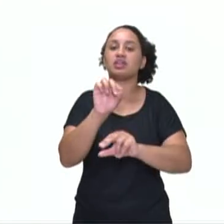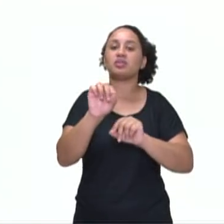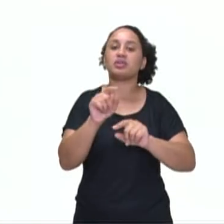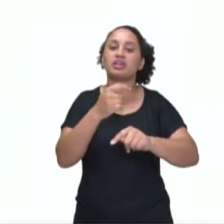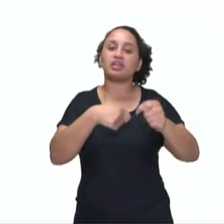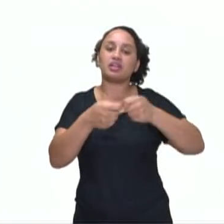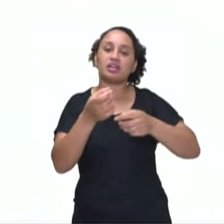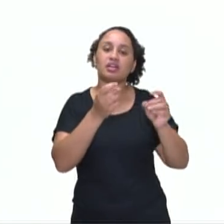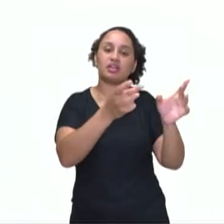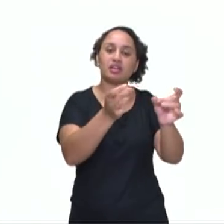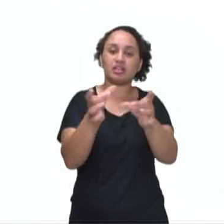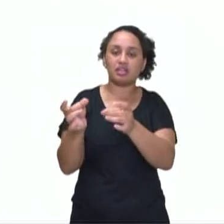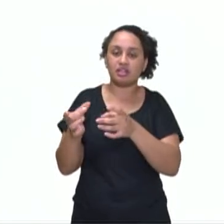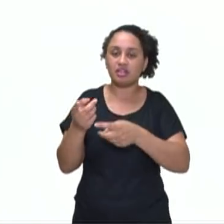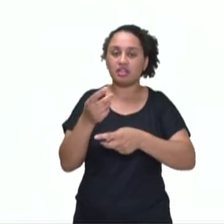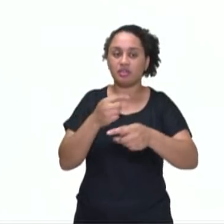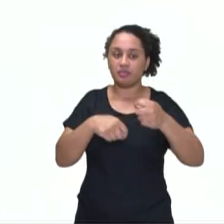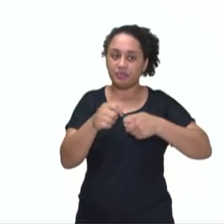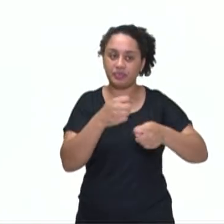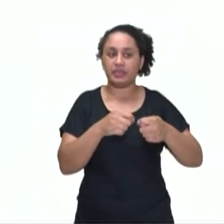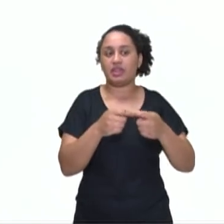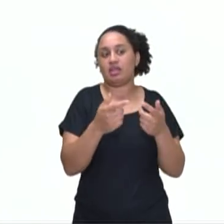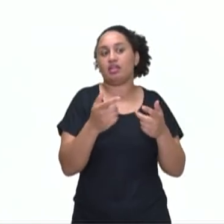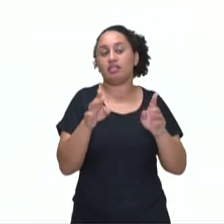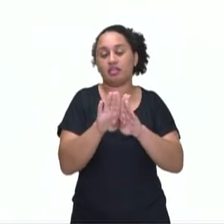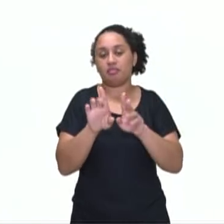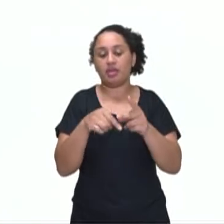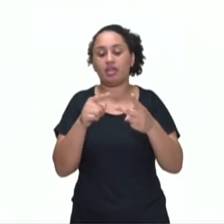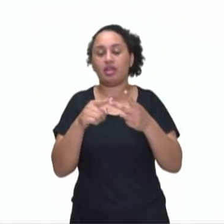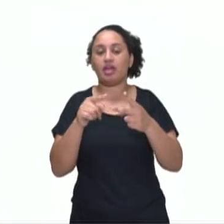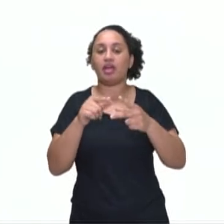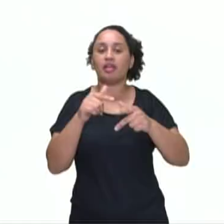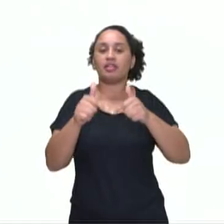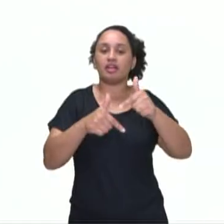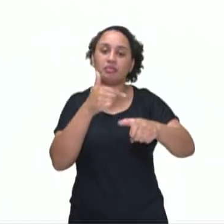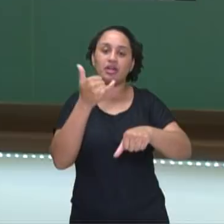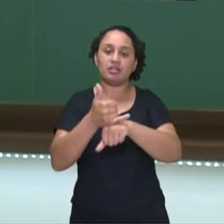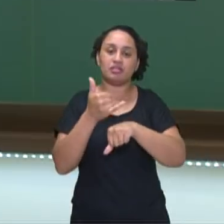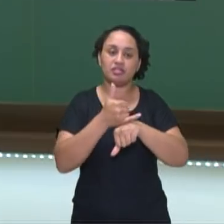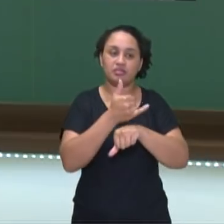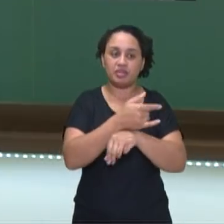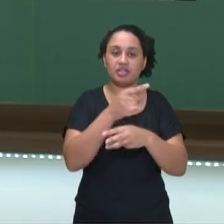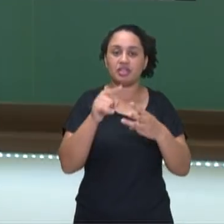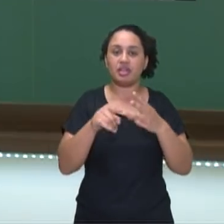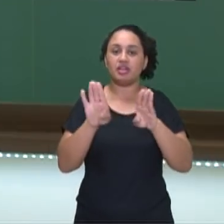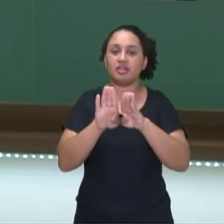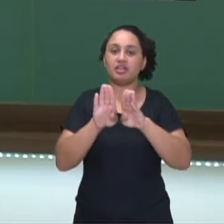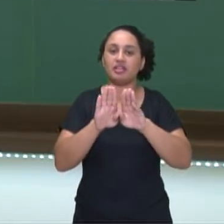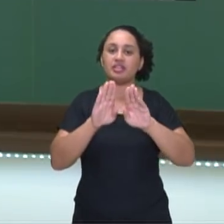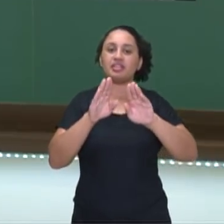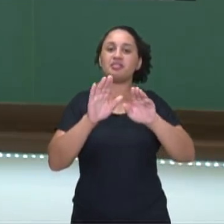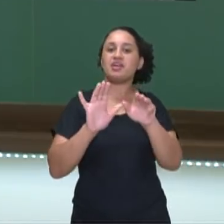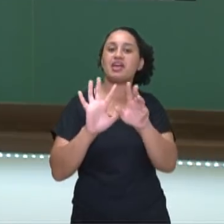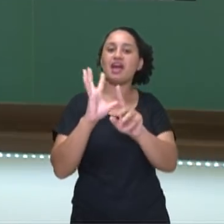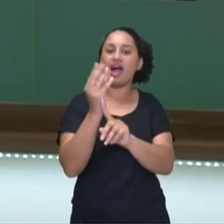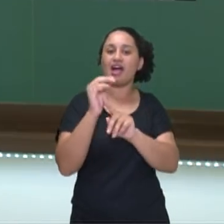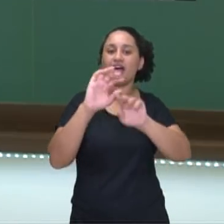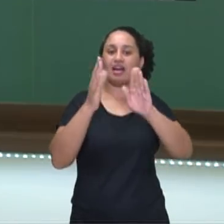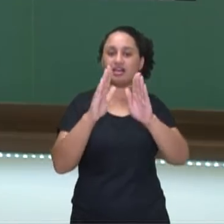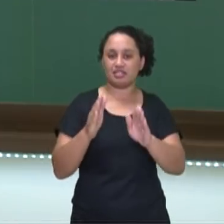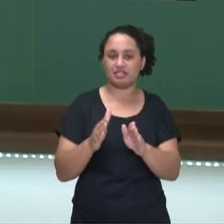tem o comércio muito forte, ou seja, comércio, metalurgia e artesanato. Lembra a característica